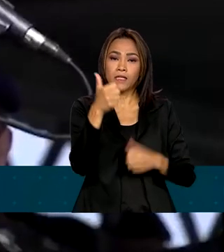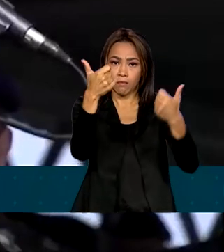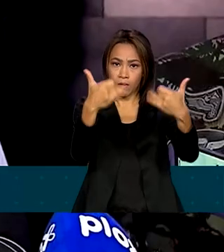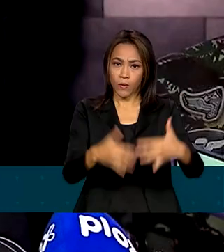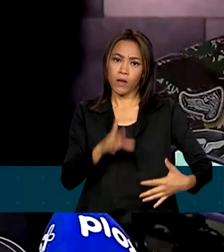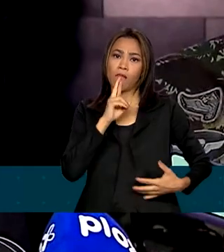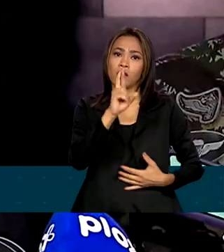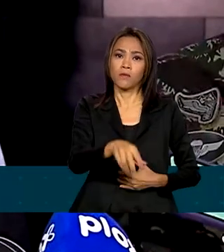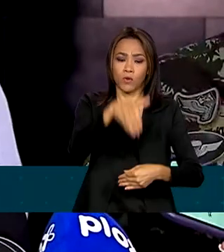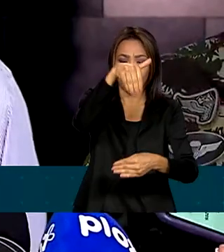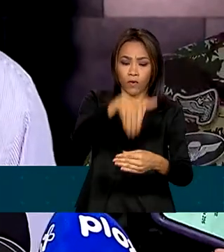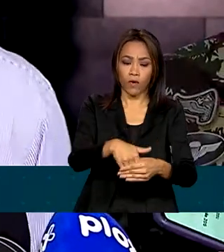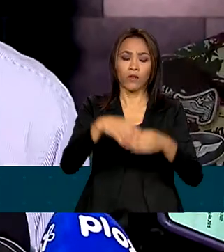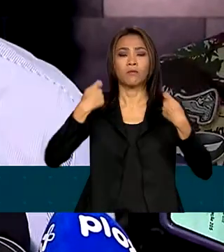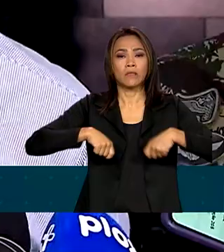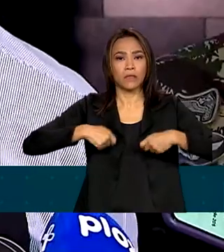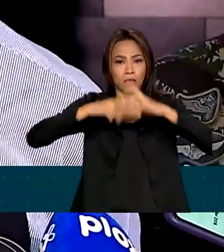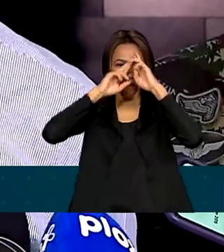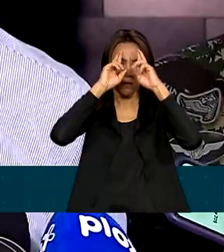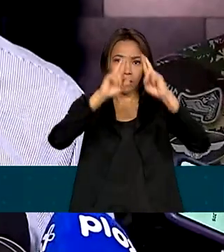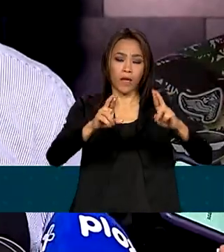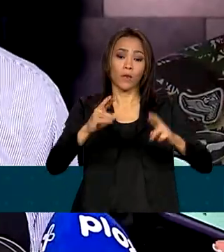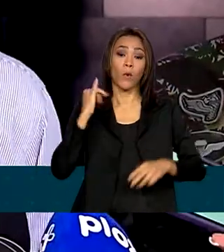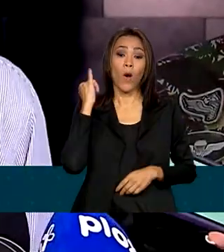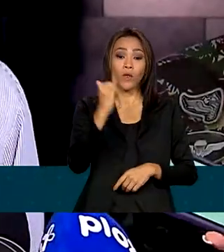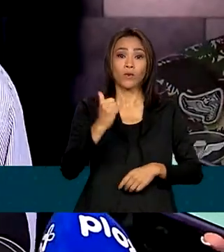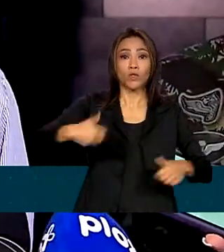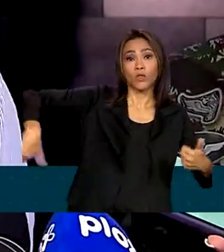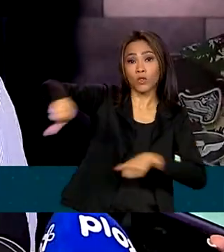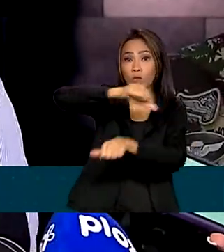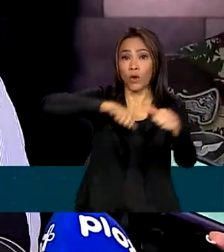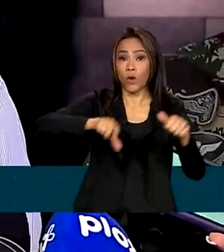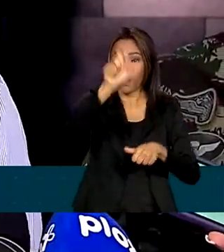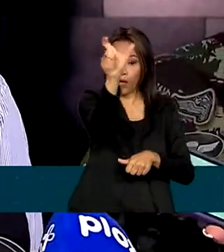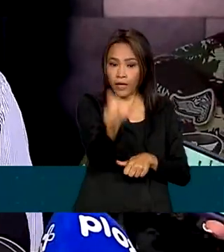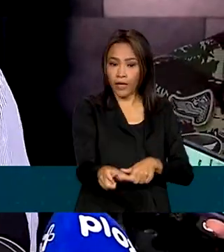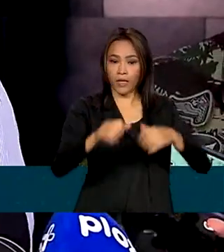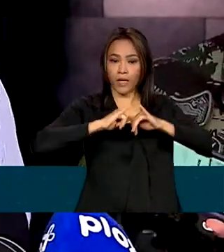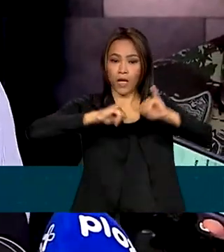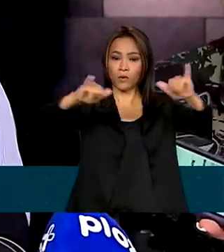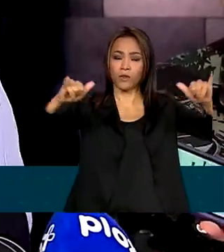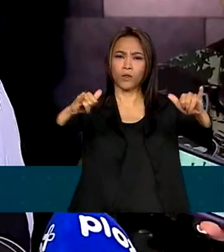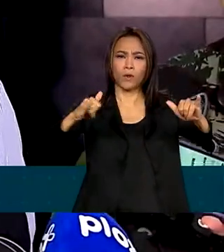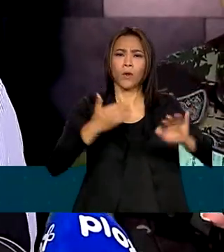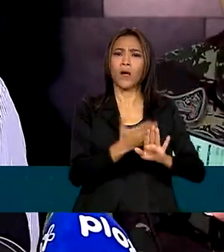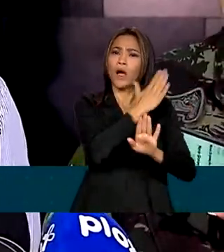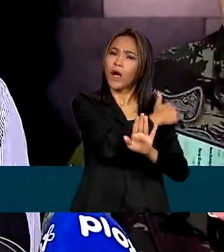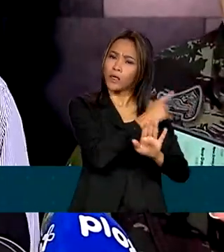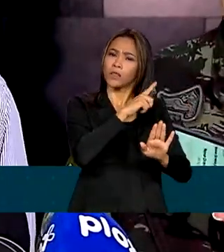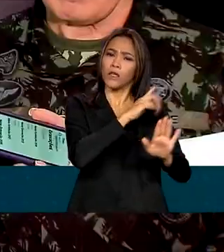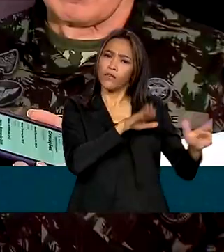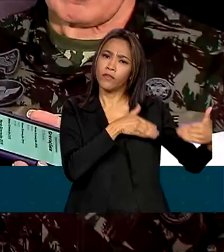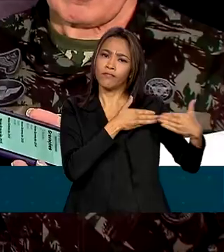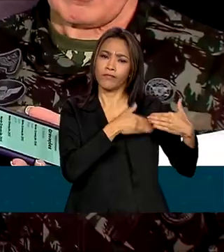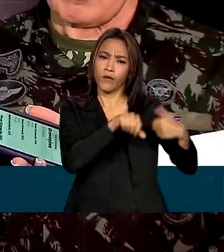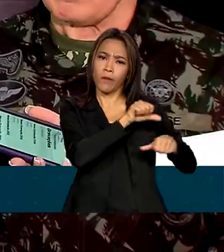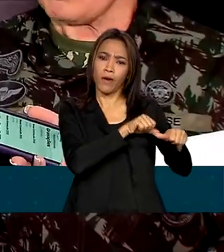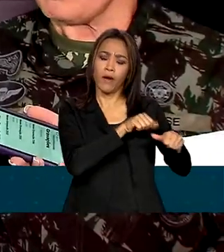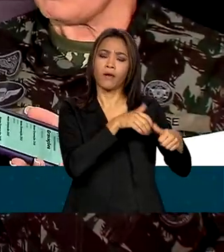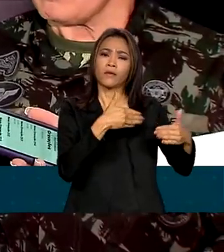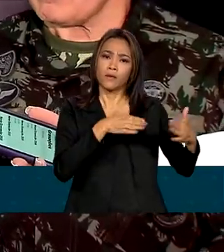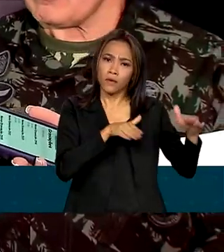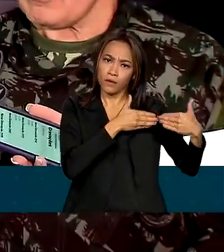respeitado. O anúncio oficial da troca de comando foi feito pelo ministro da Defesa, depois de uma reunião com o presidente Lula. As